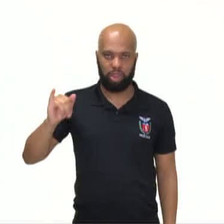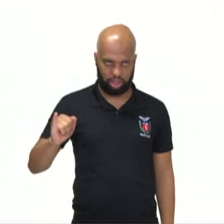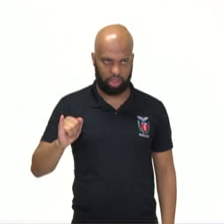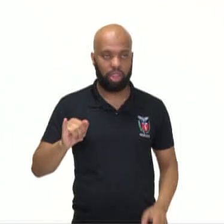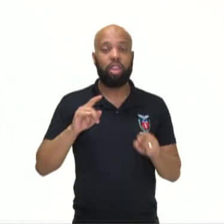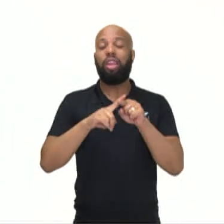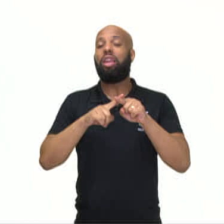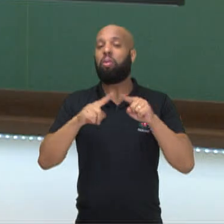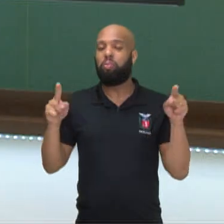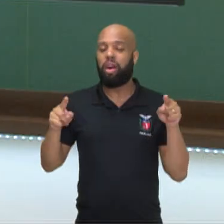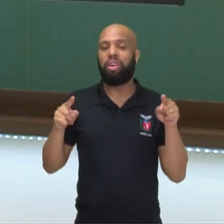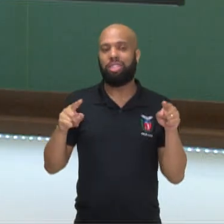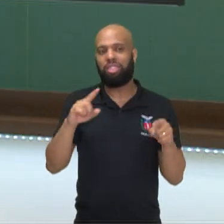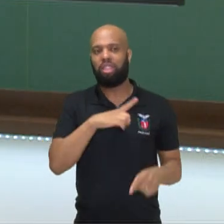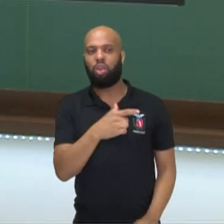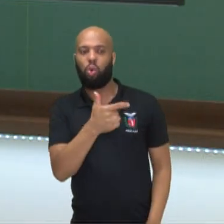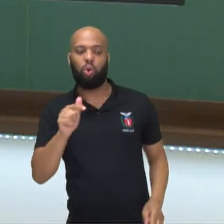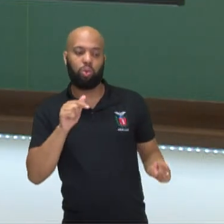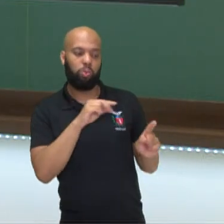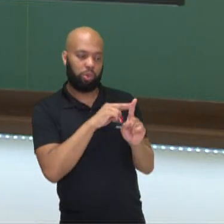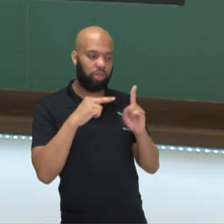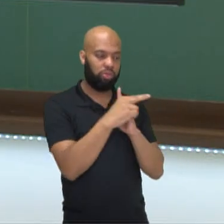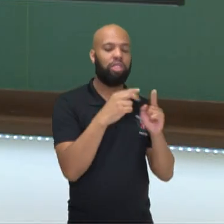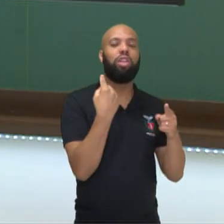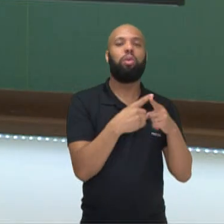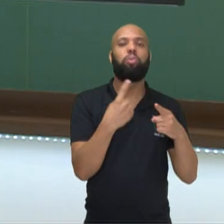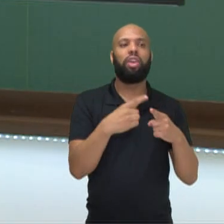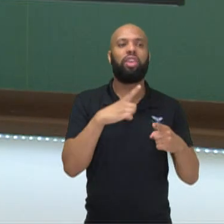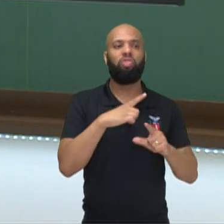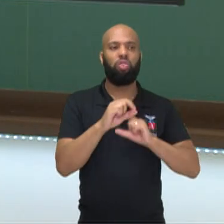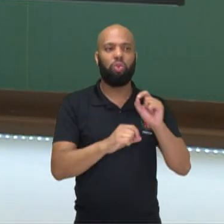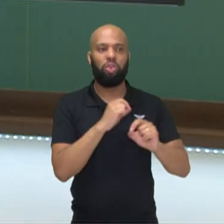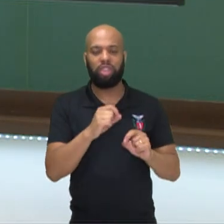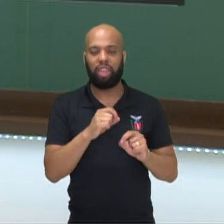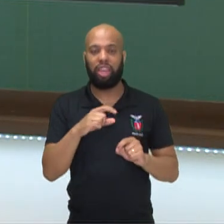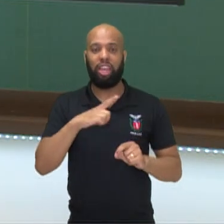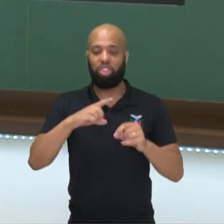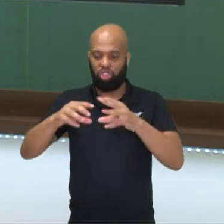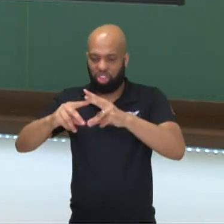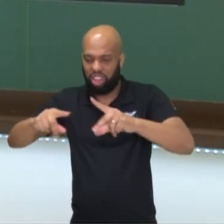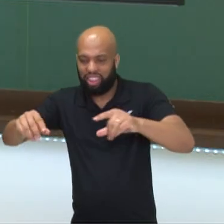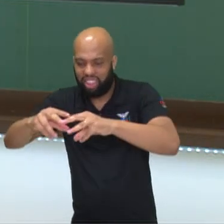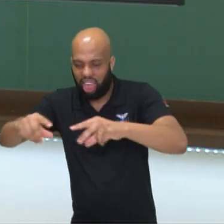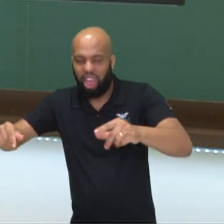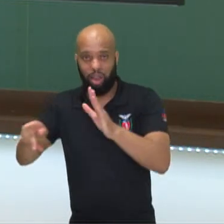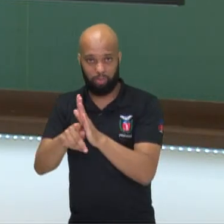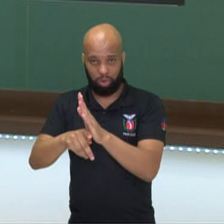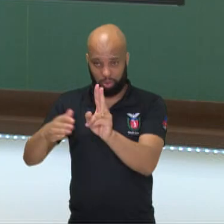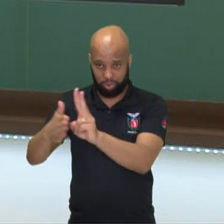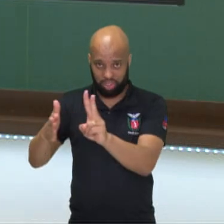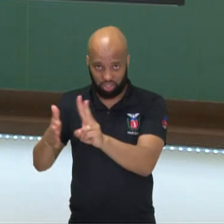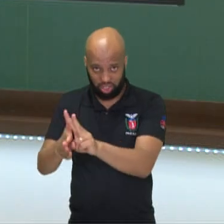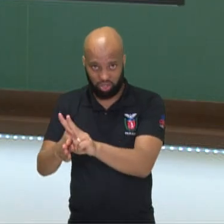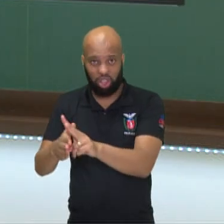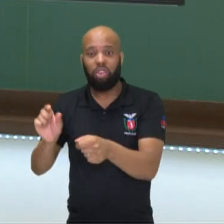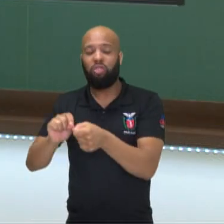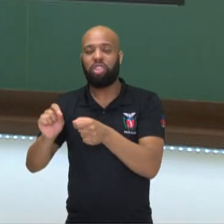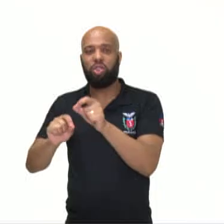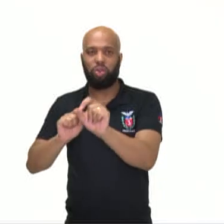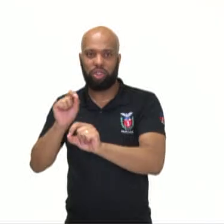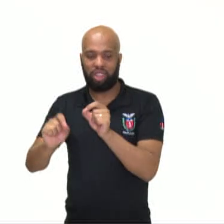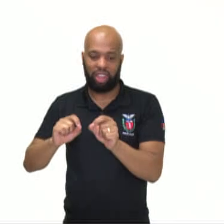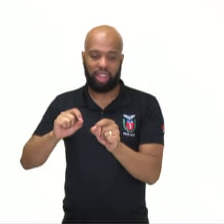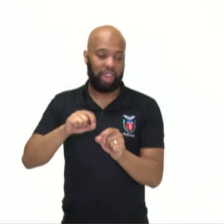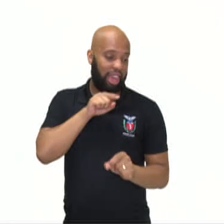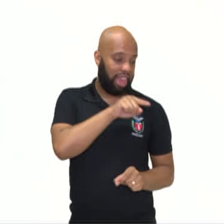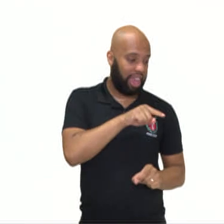indígenas. Mas, por outro lado, havia a transferência territorial dos nativos, dos indígenas, para liberar